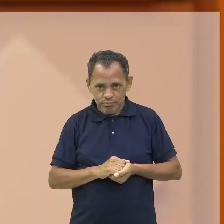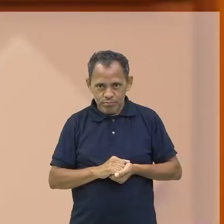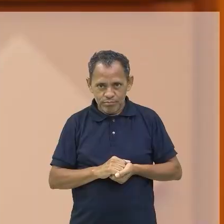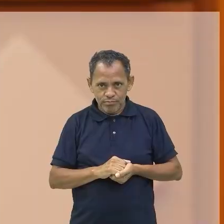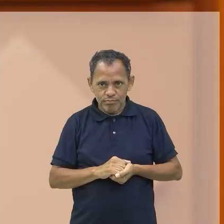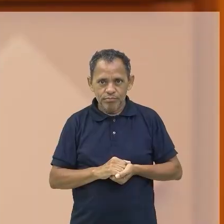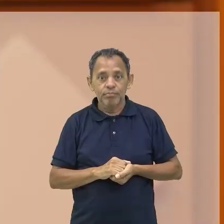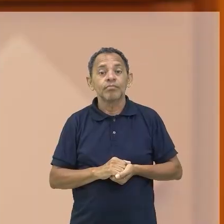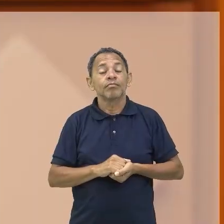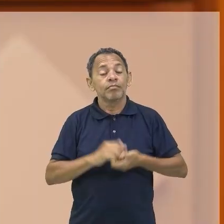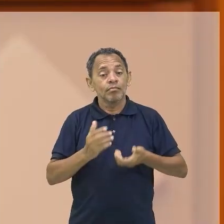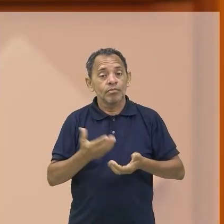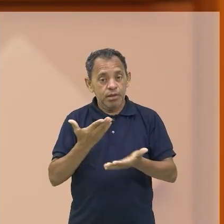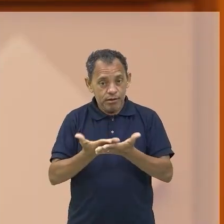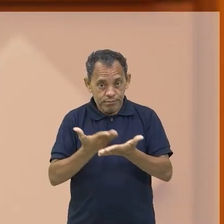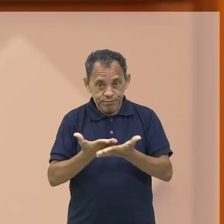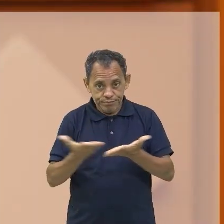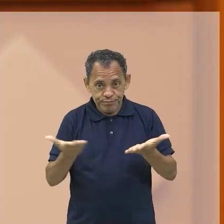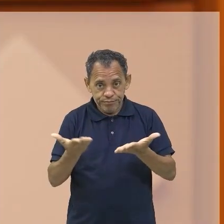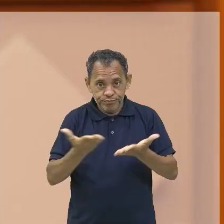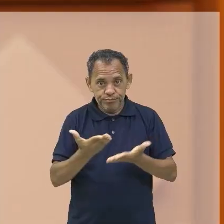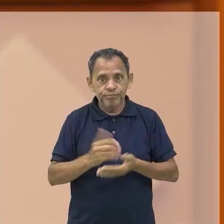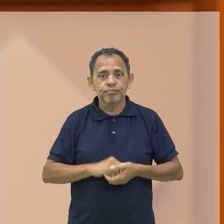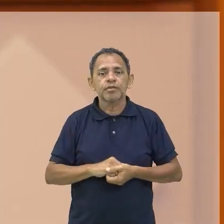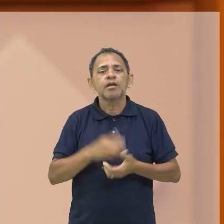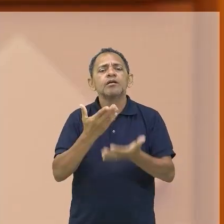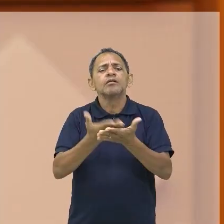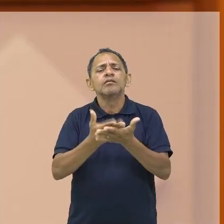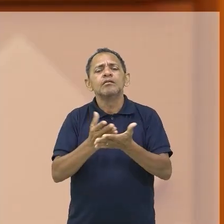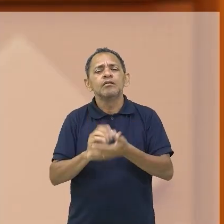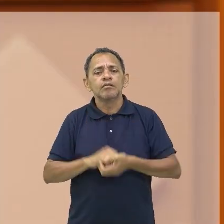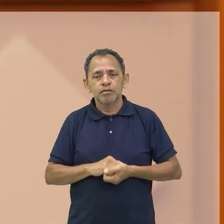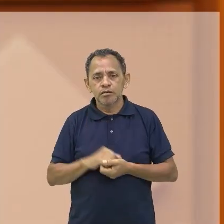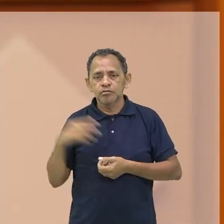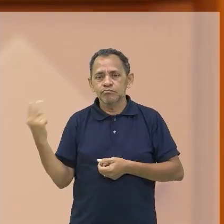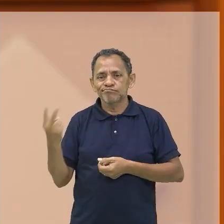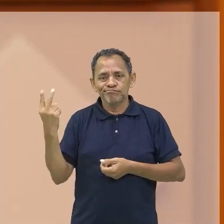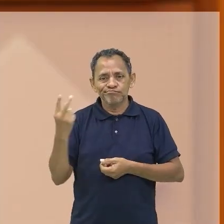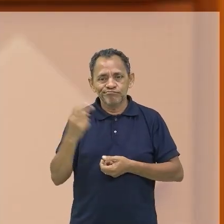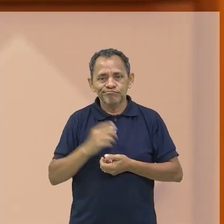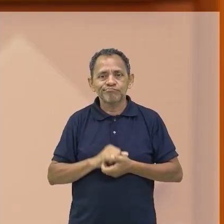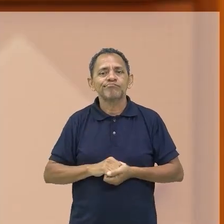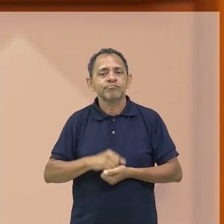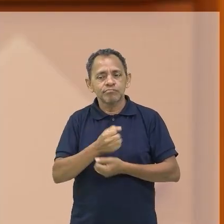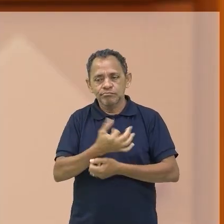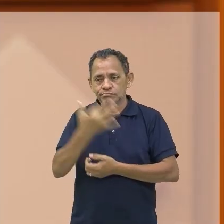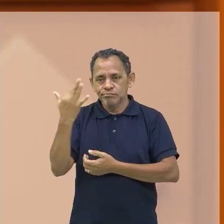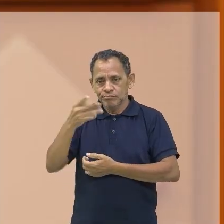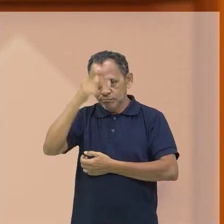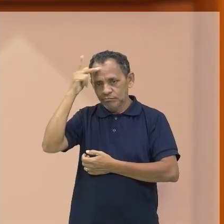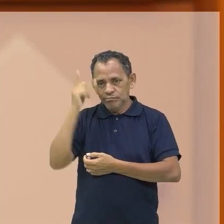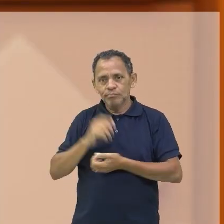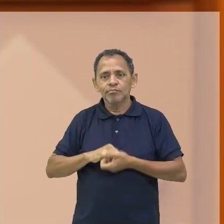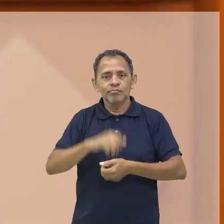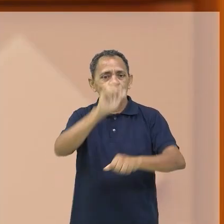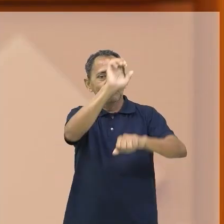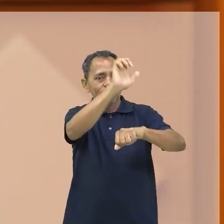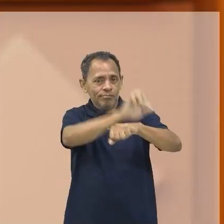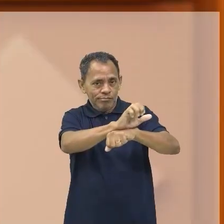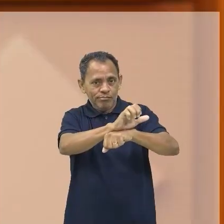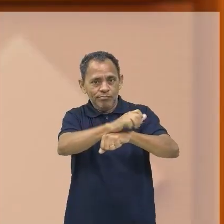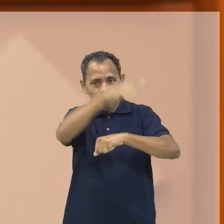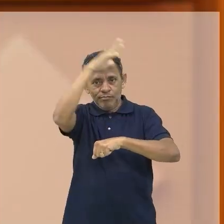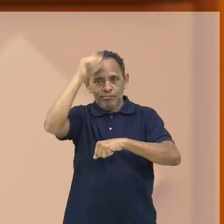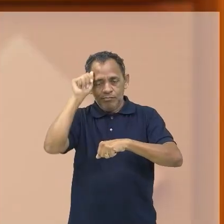Então, nesta aula, nós iremos estudar sobre a riqueza demográfica do estado do Amazonas, onde nós